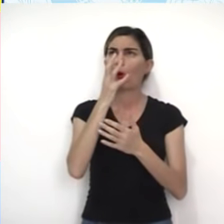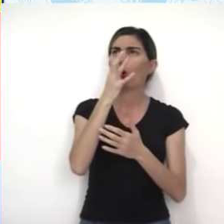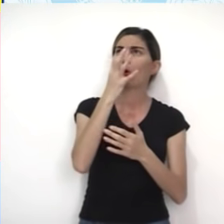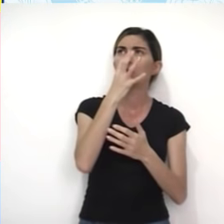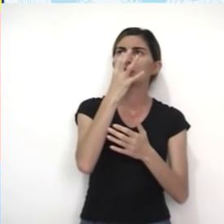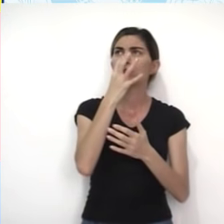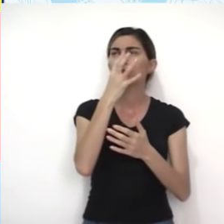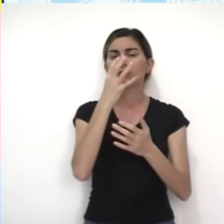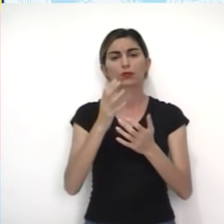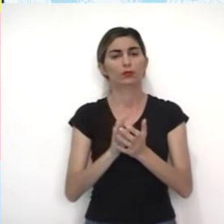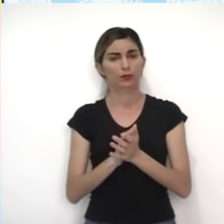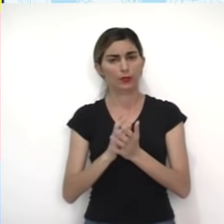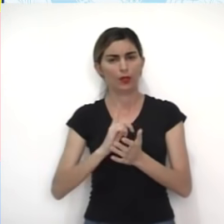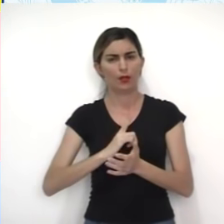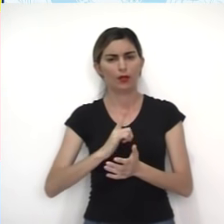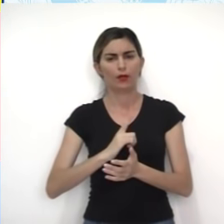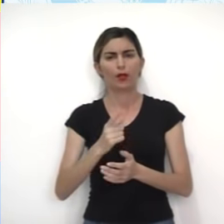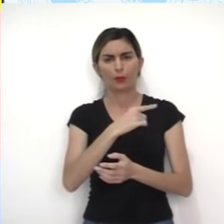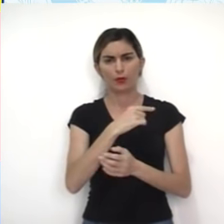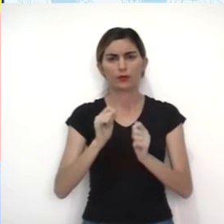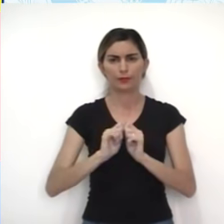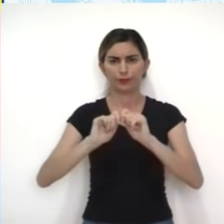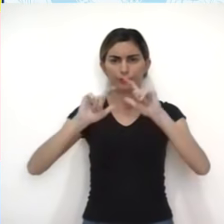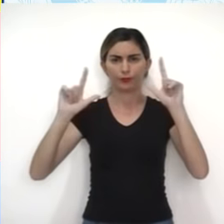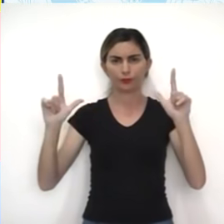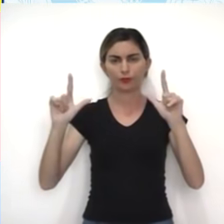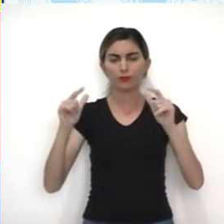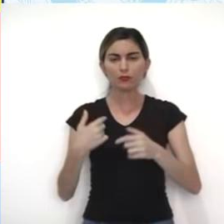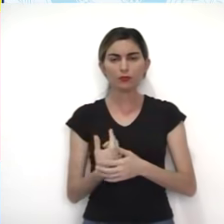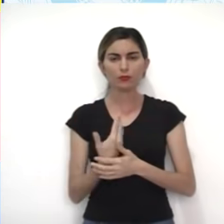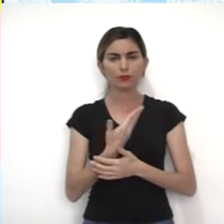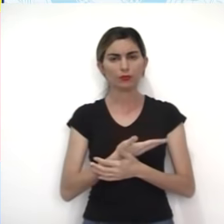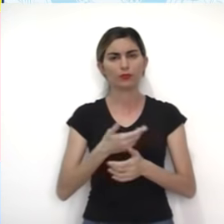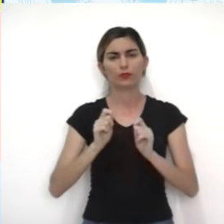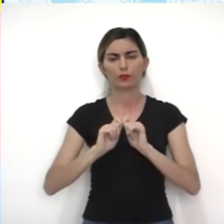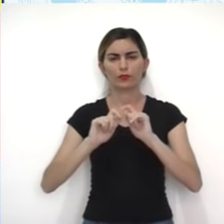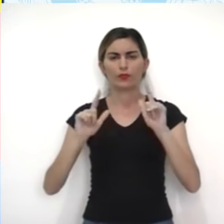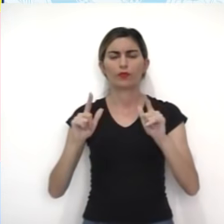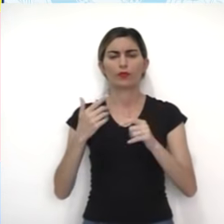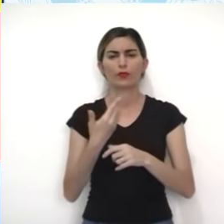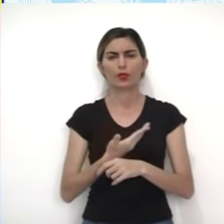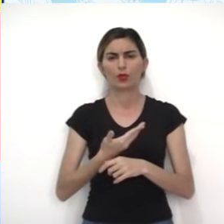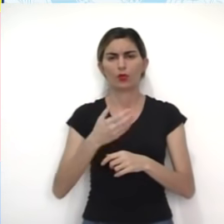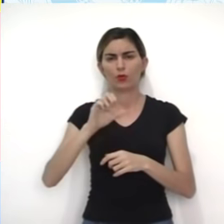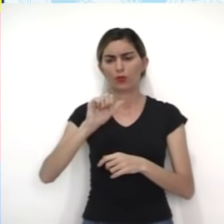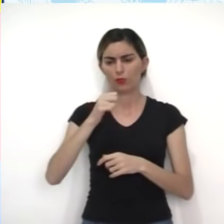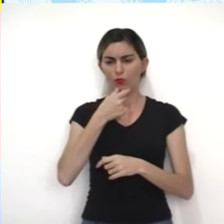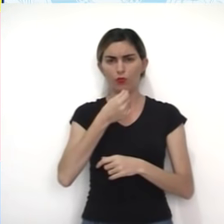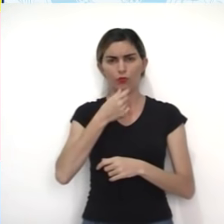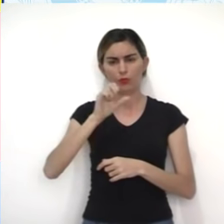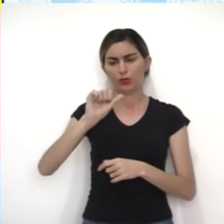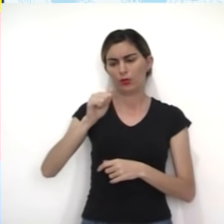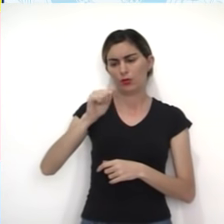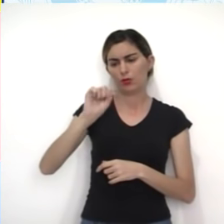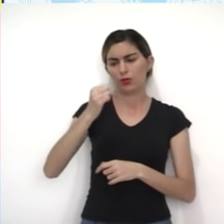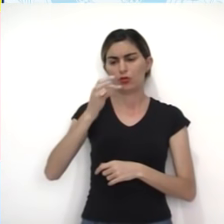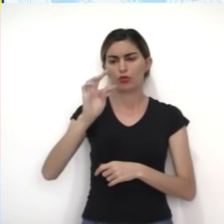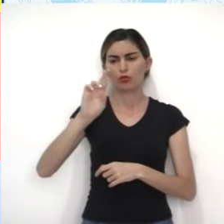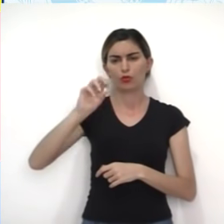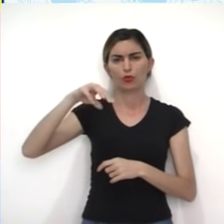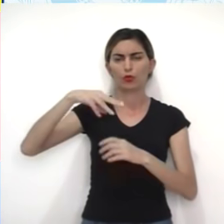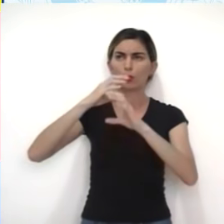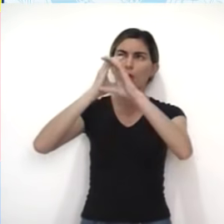a observação dos fenômenos nós temos aí a imagem ao lado do de um astrônomo